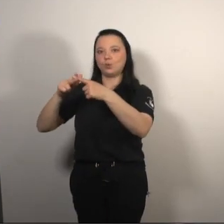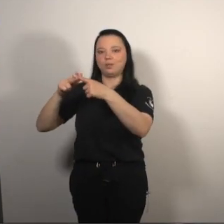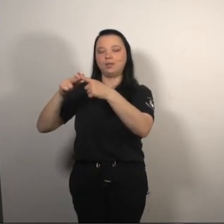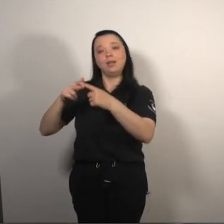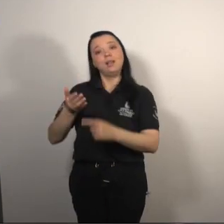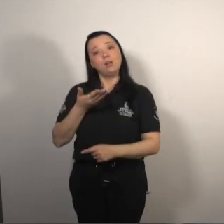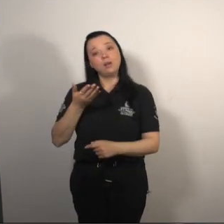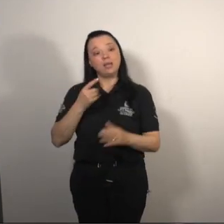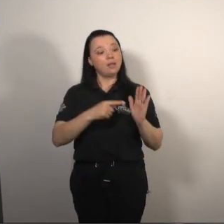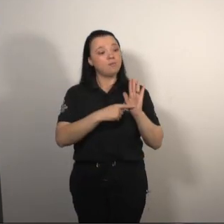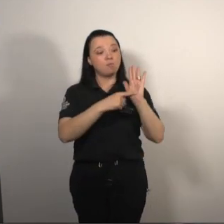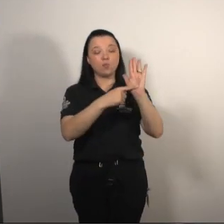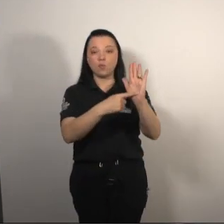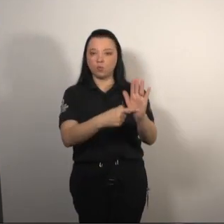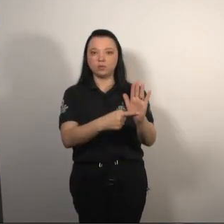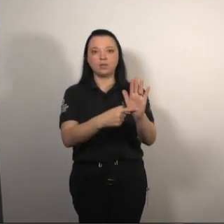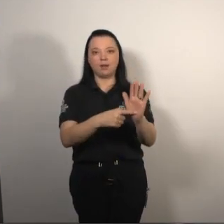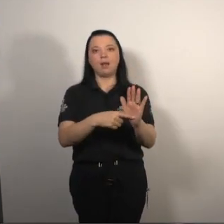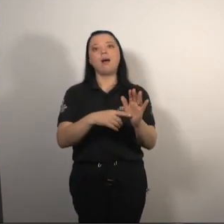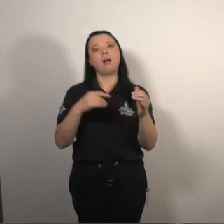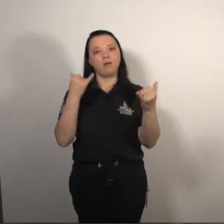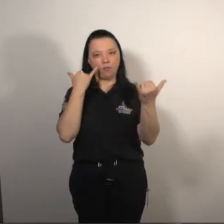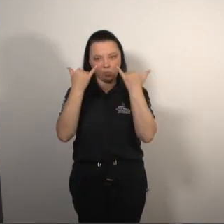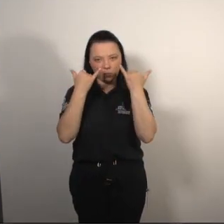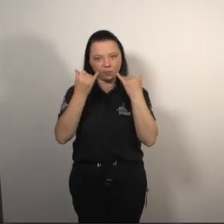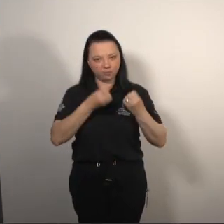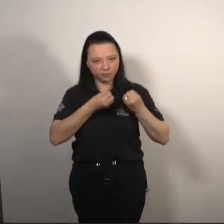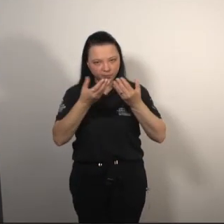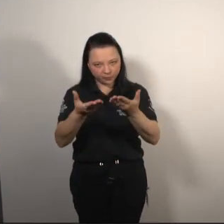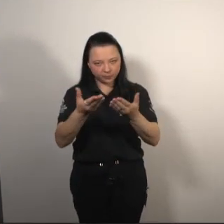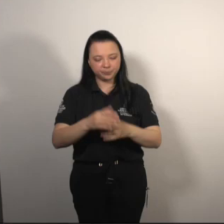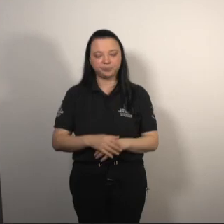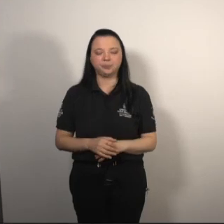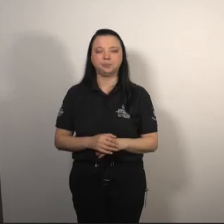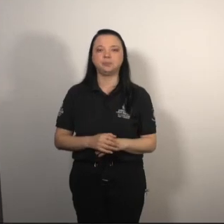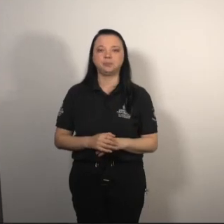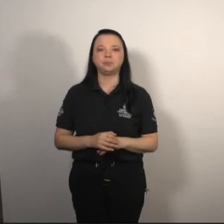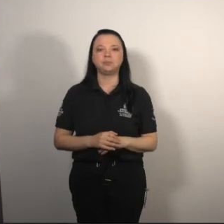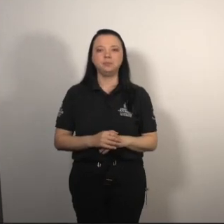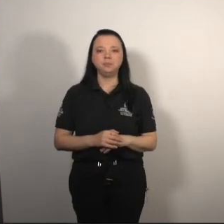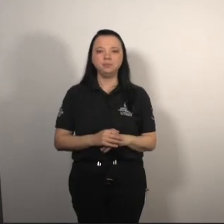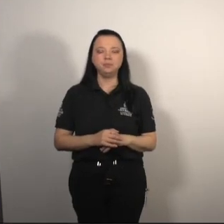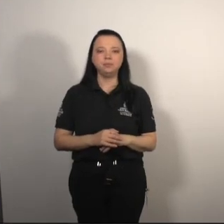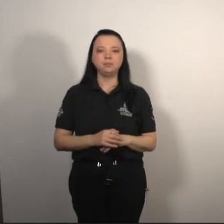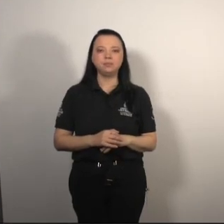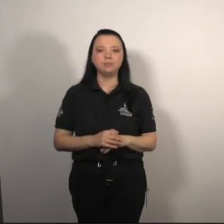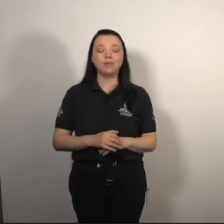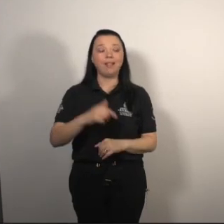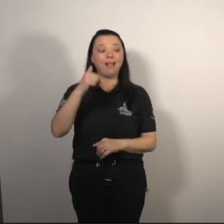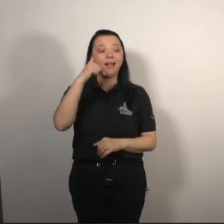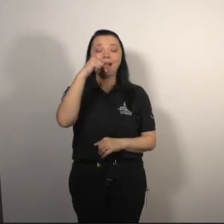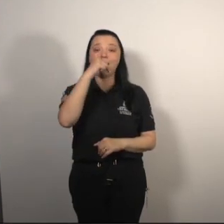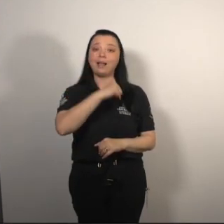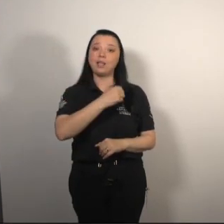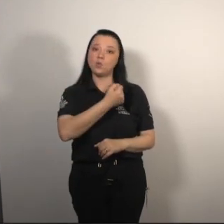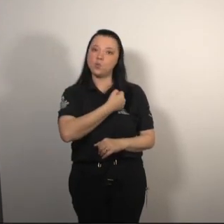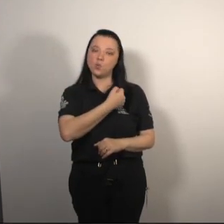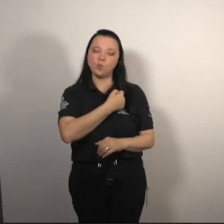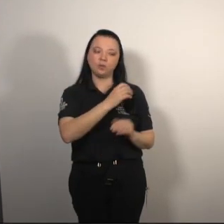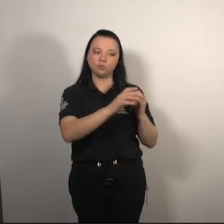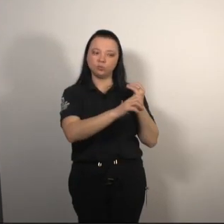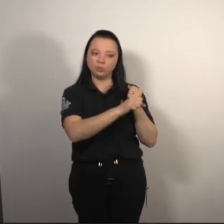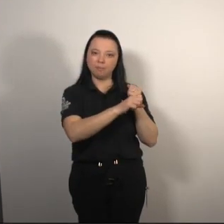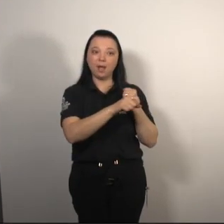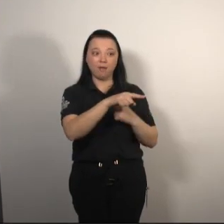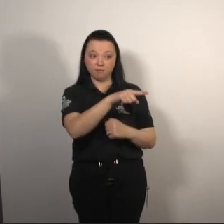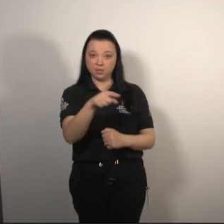finalizar essa apresentação com essa informação, prefeito. Aqui, os números que foram ditos aqui, vocês